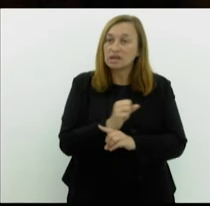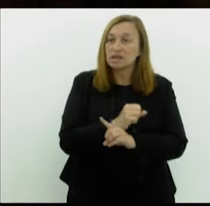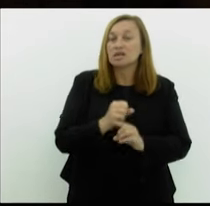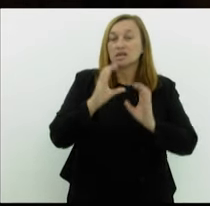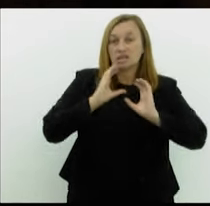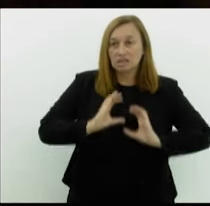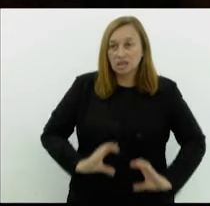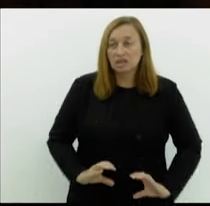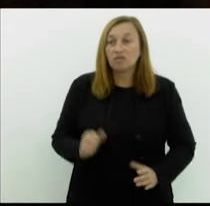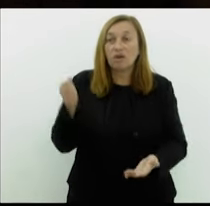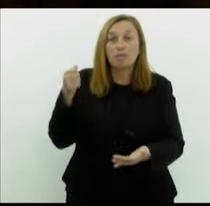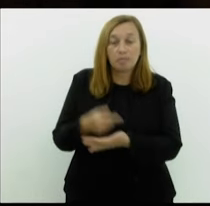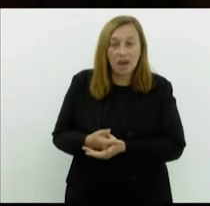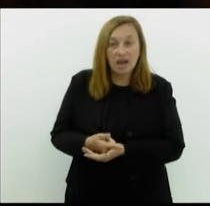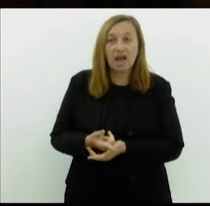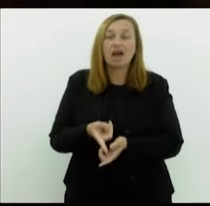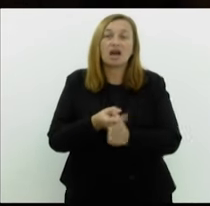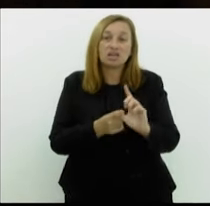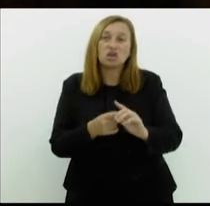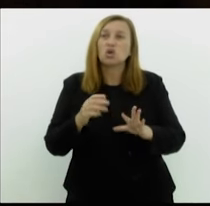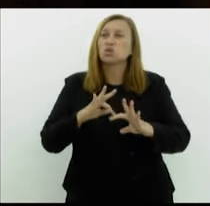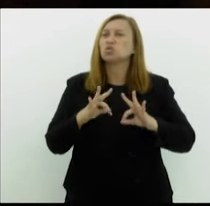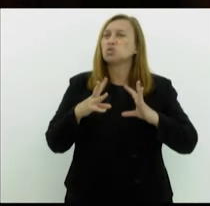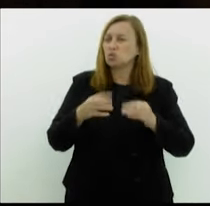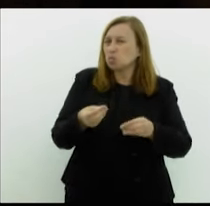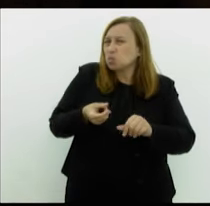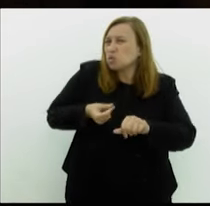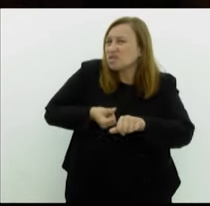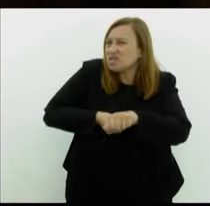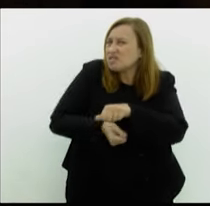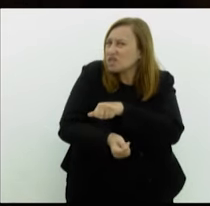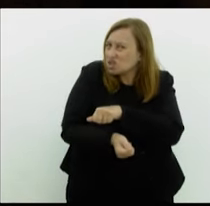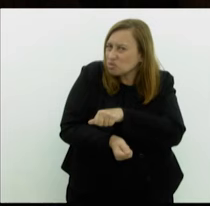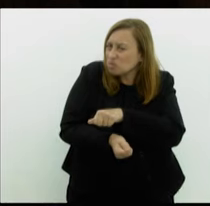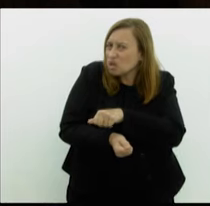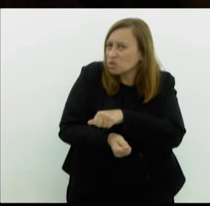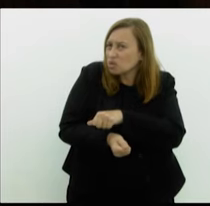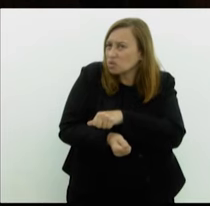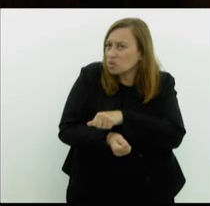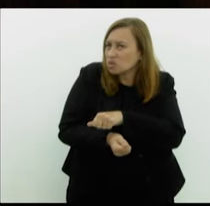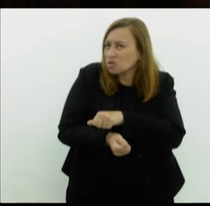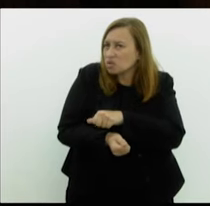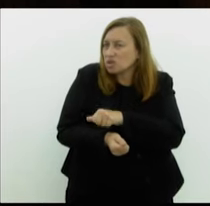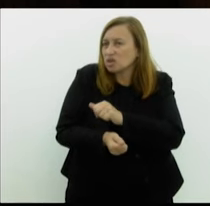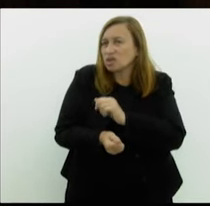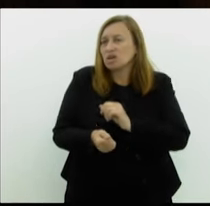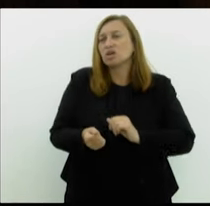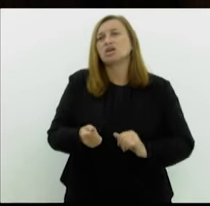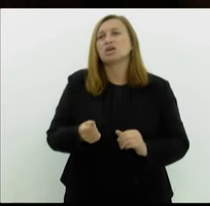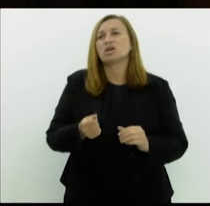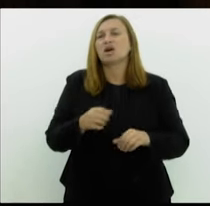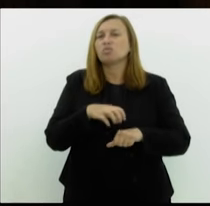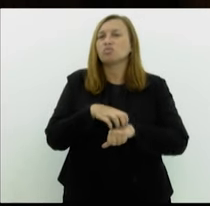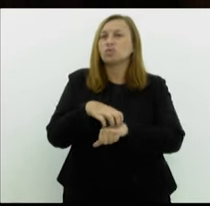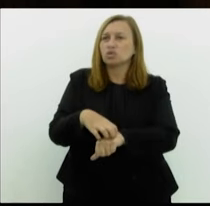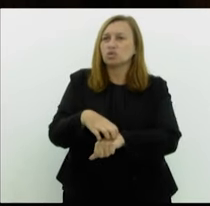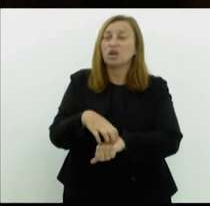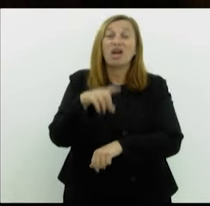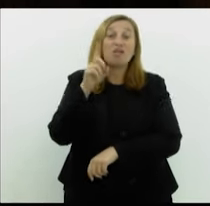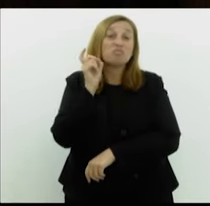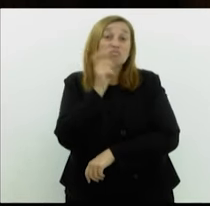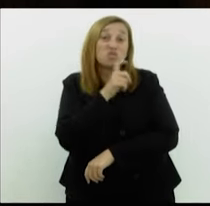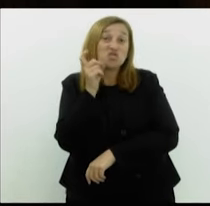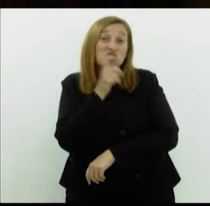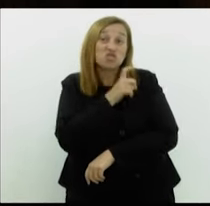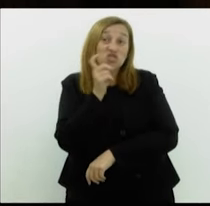porque todo esse suposto investimento, inclusive, no que diz respeito ao transporte, é uma mentira,